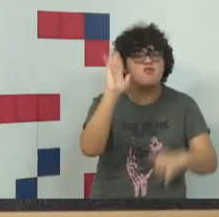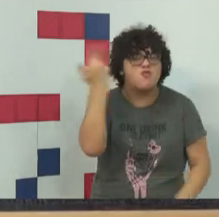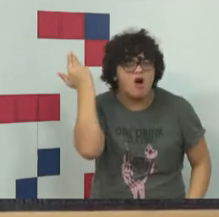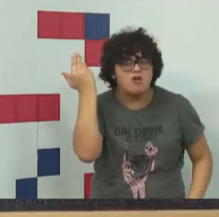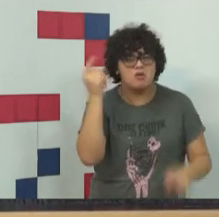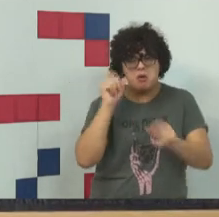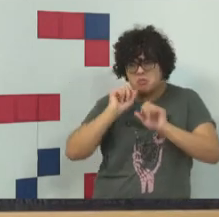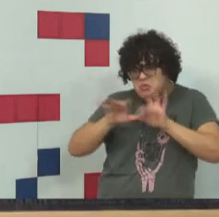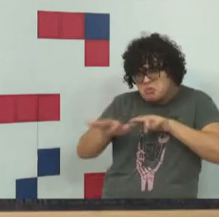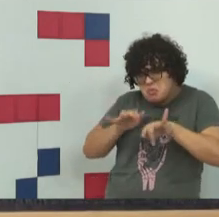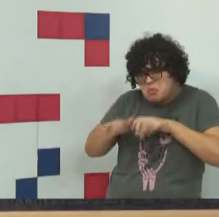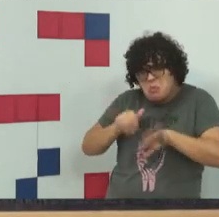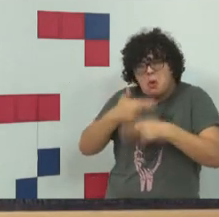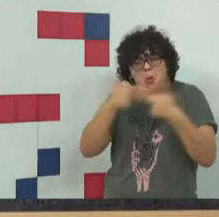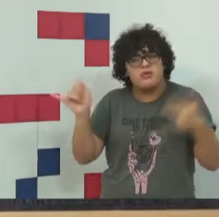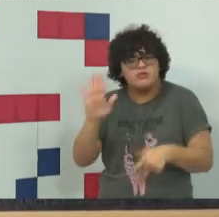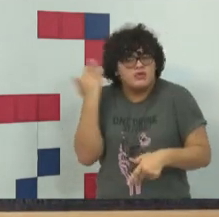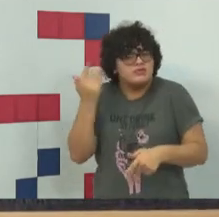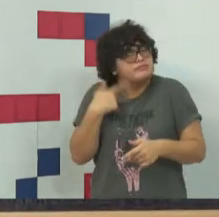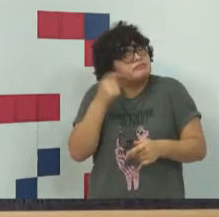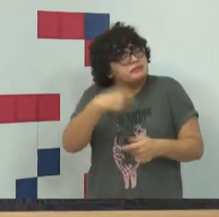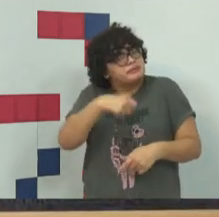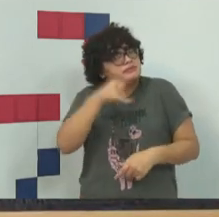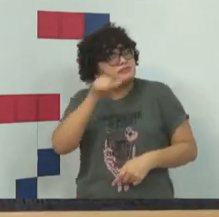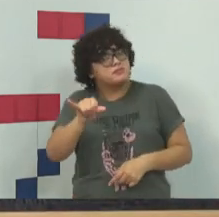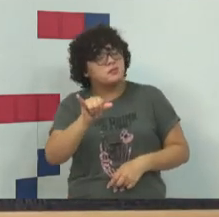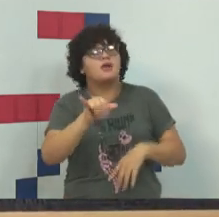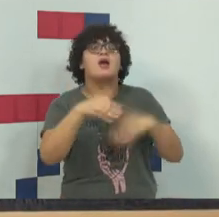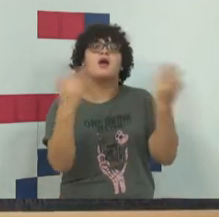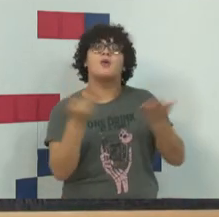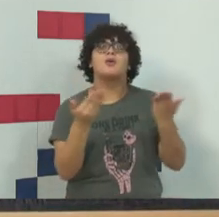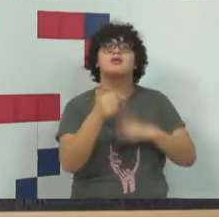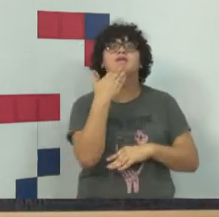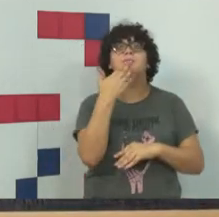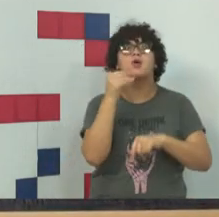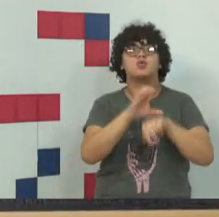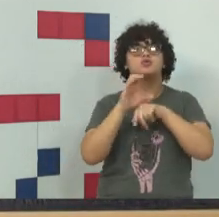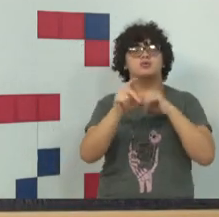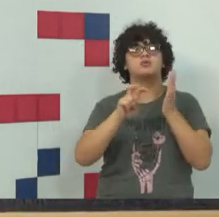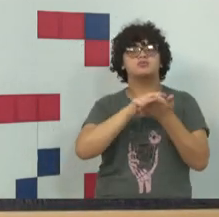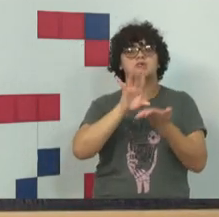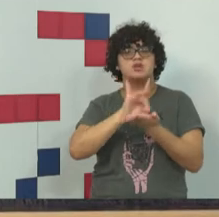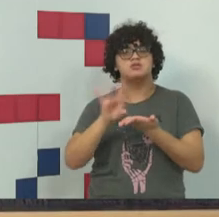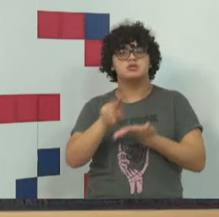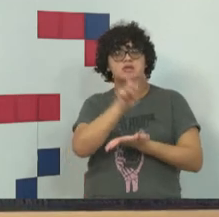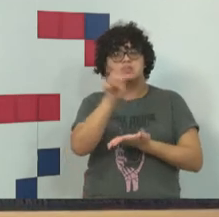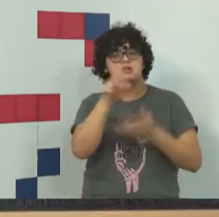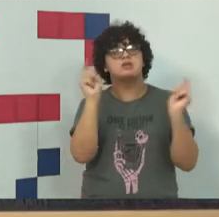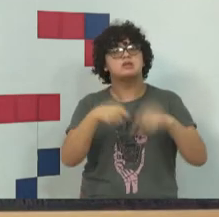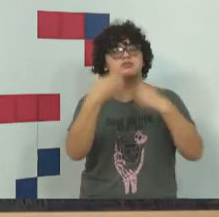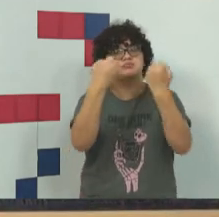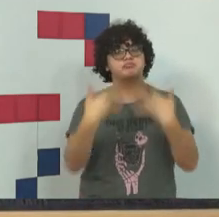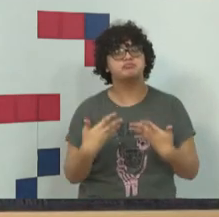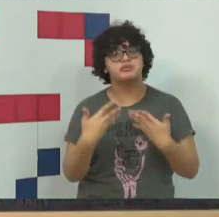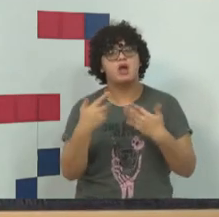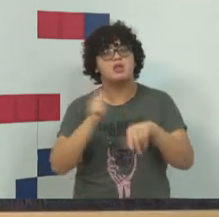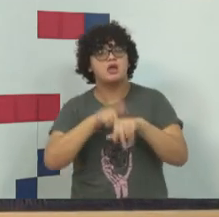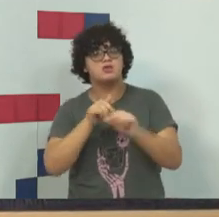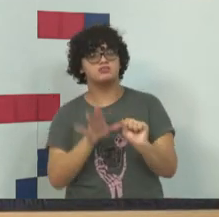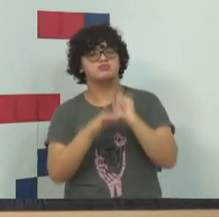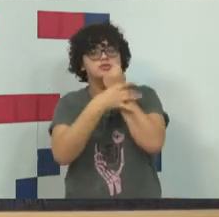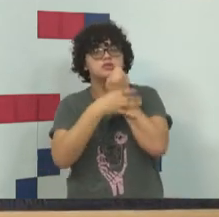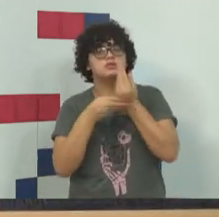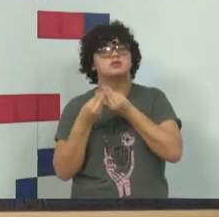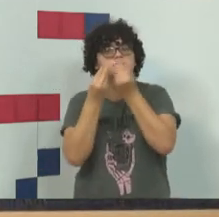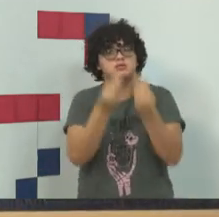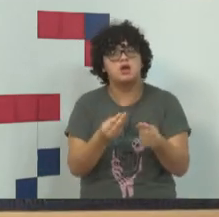QM, Érica, disse o seguinte, a Constituição Federal, em seu artigo 5º, consagra a liberdade de expressão, assegura o direito